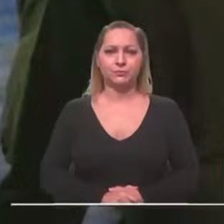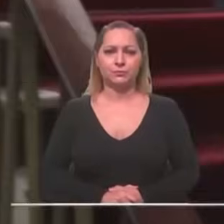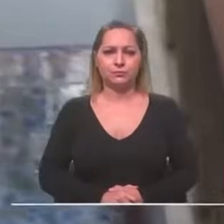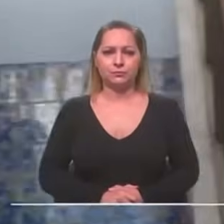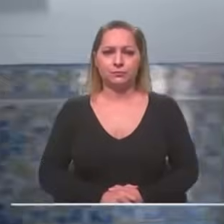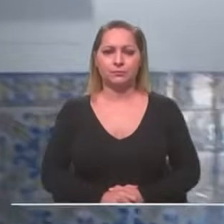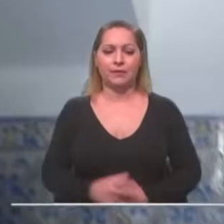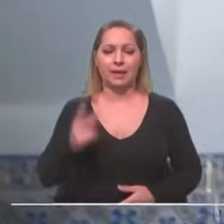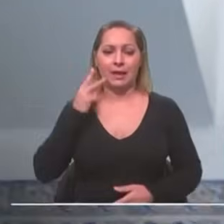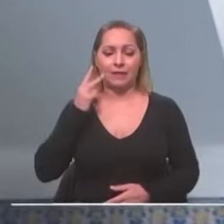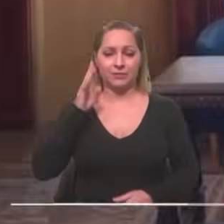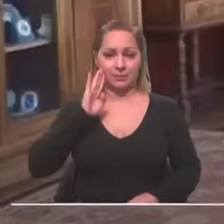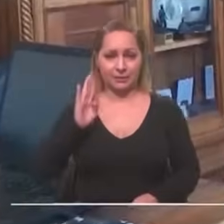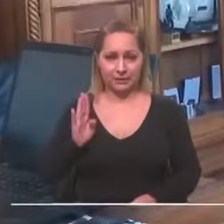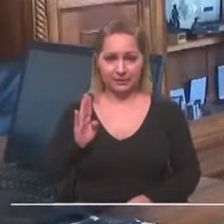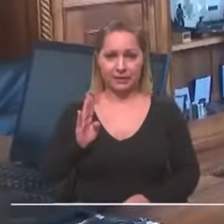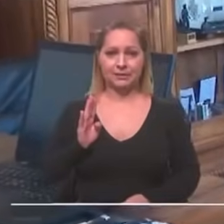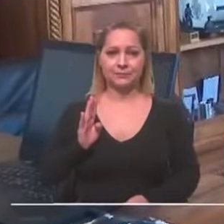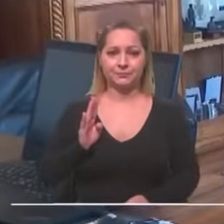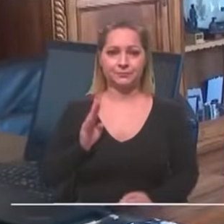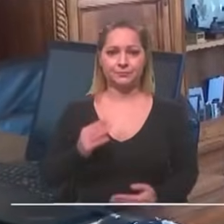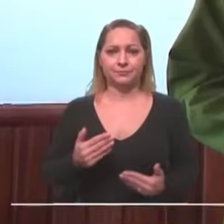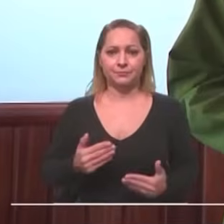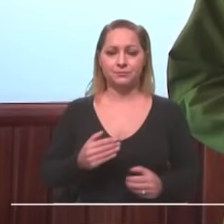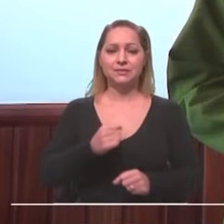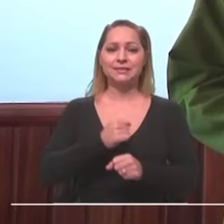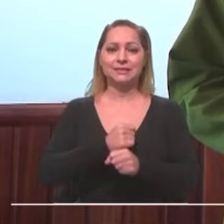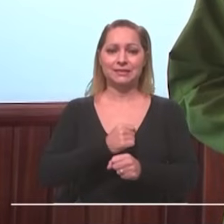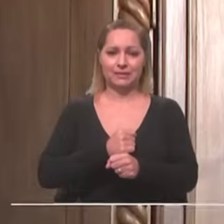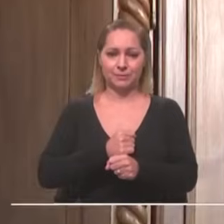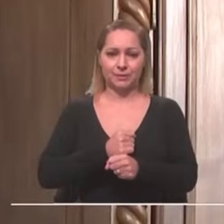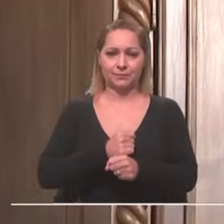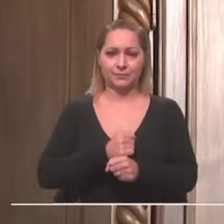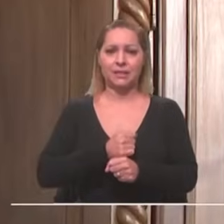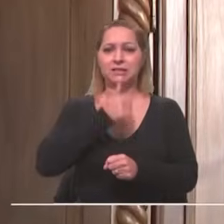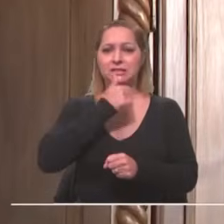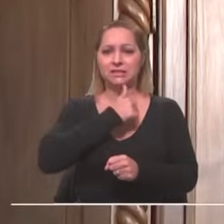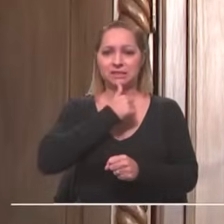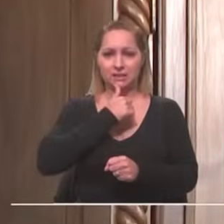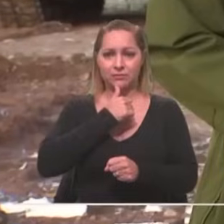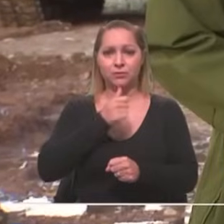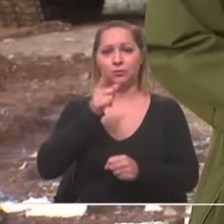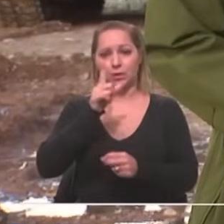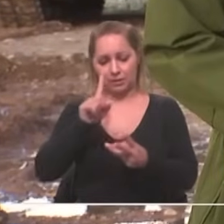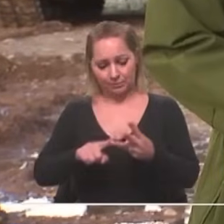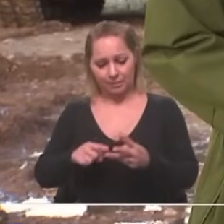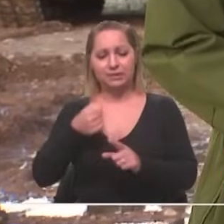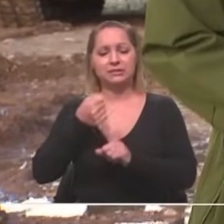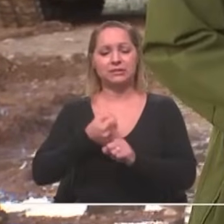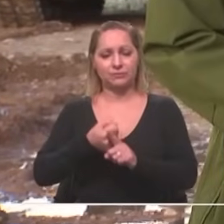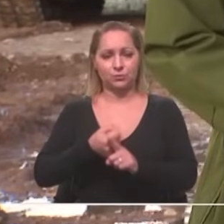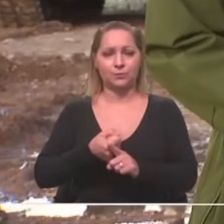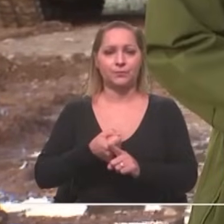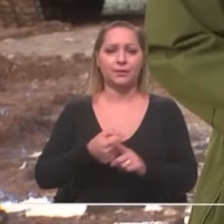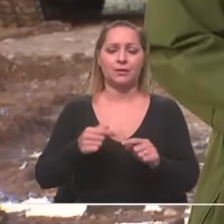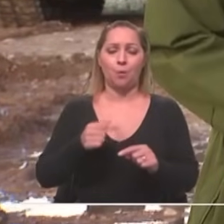A vida militar e a instituição militar é de serviço, é de sacrifício e de desafios. Sendo